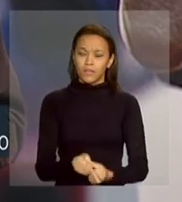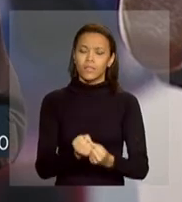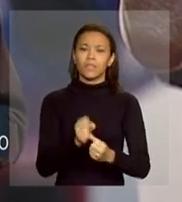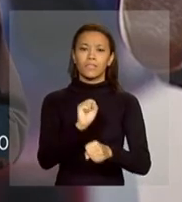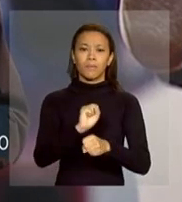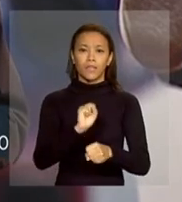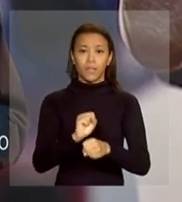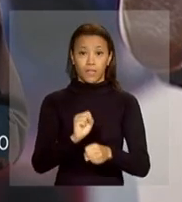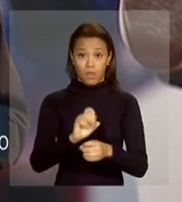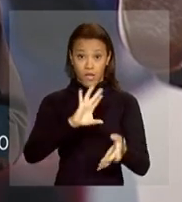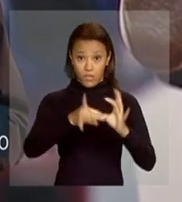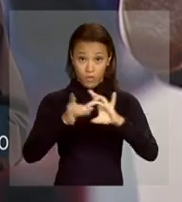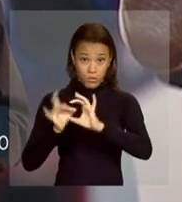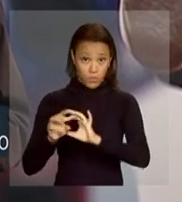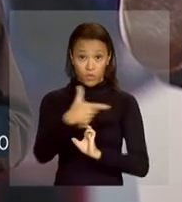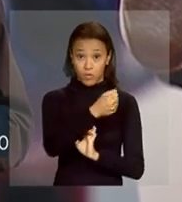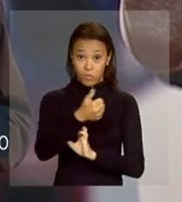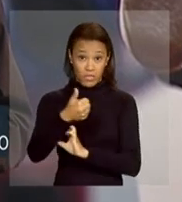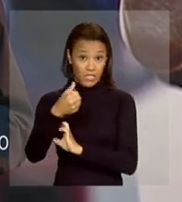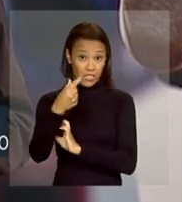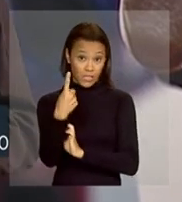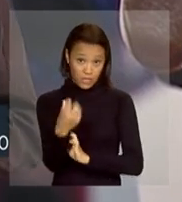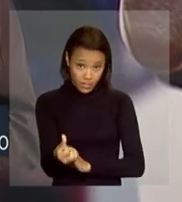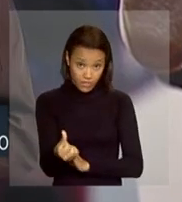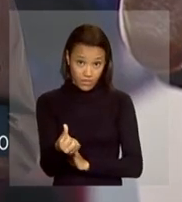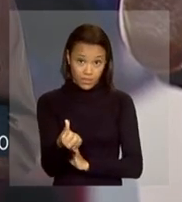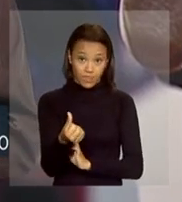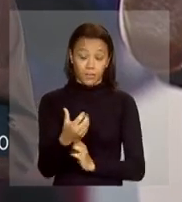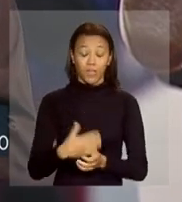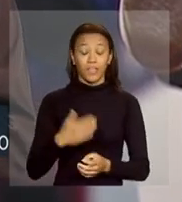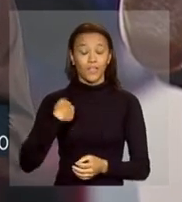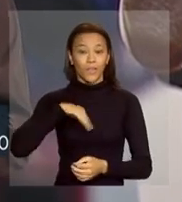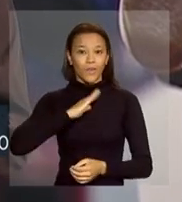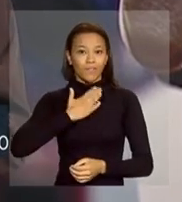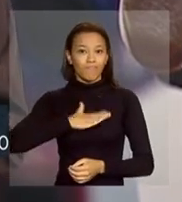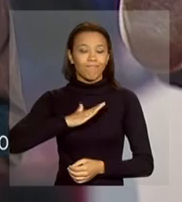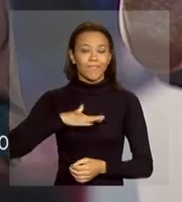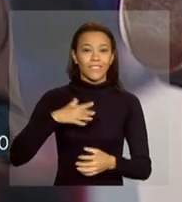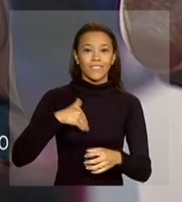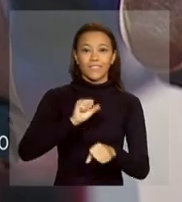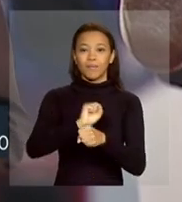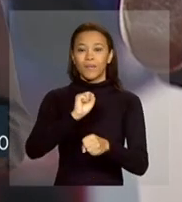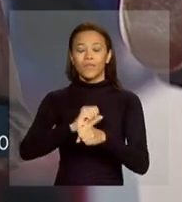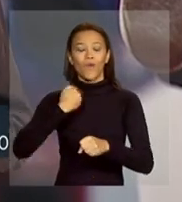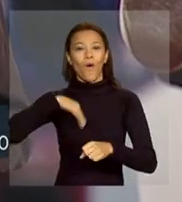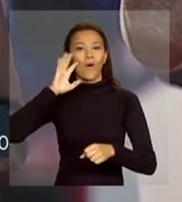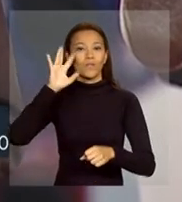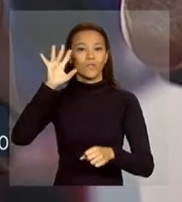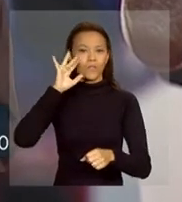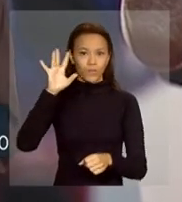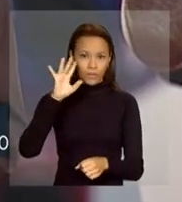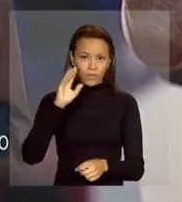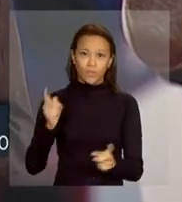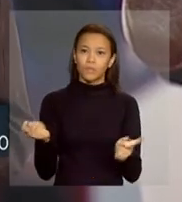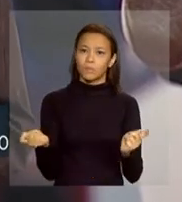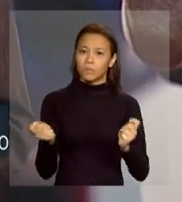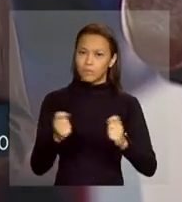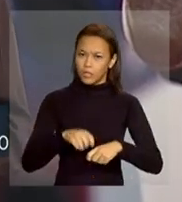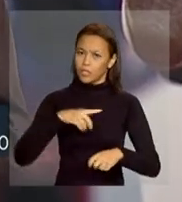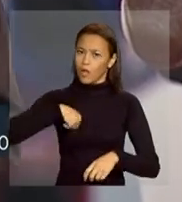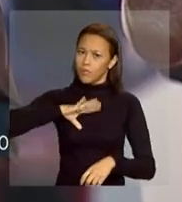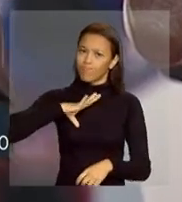2016 altura das nossas expectativas dos nossos sonhos e da nossa